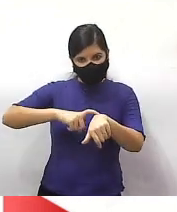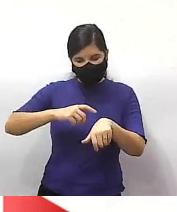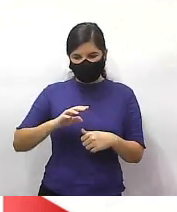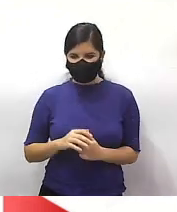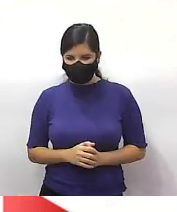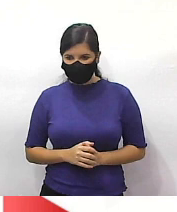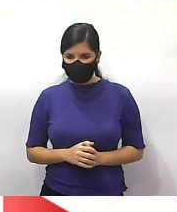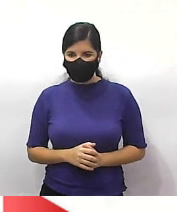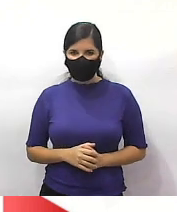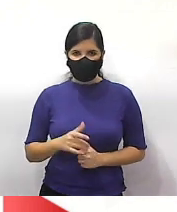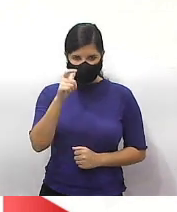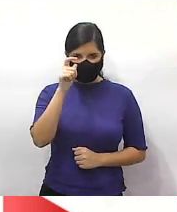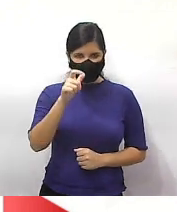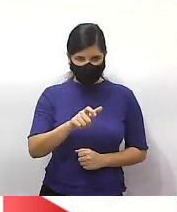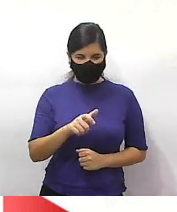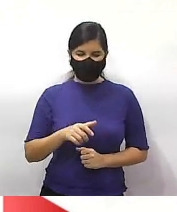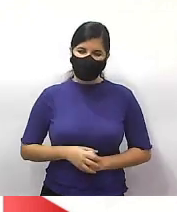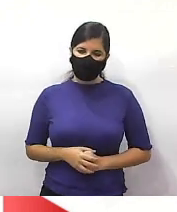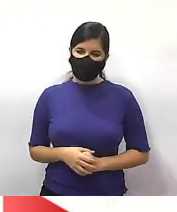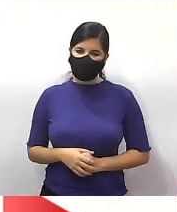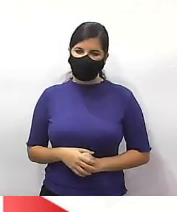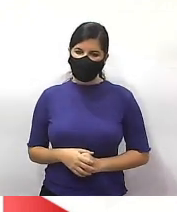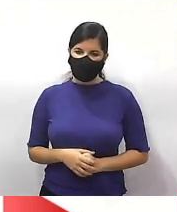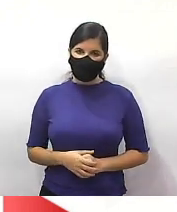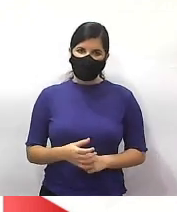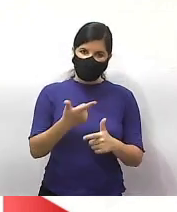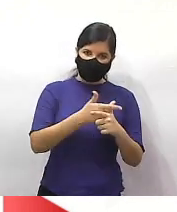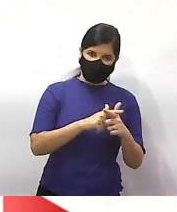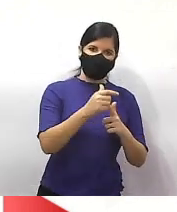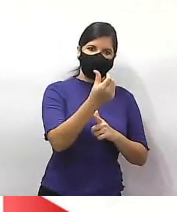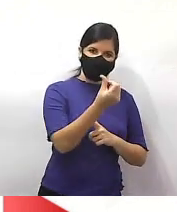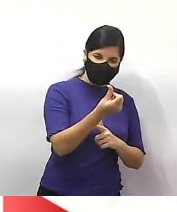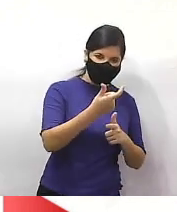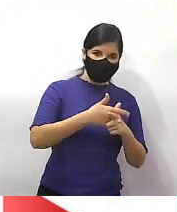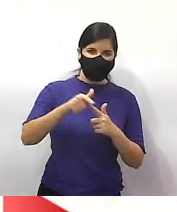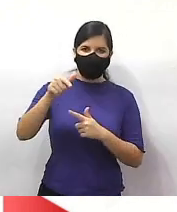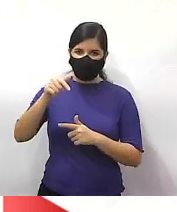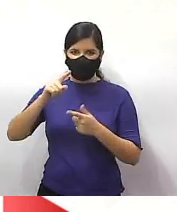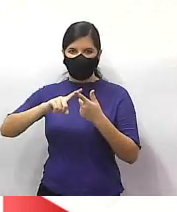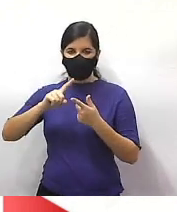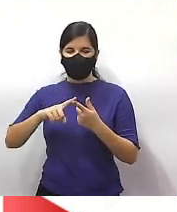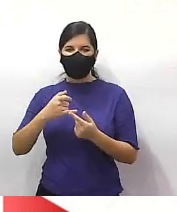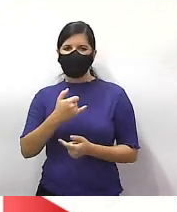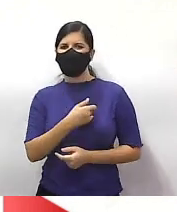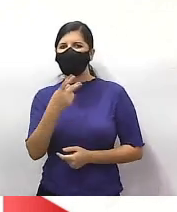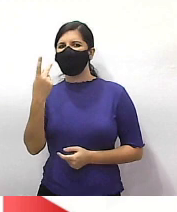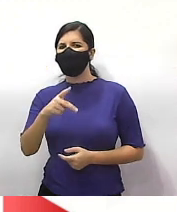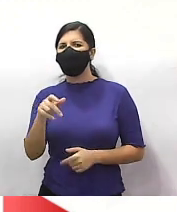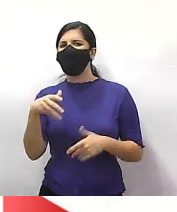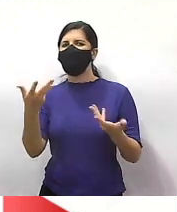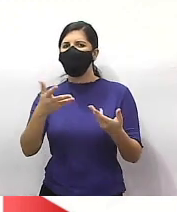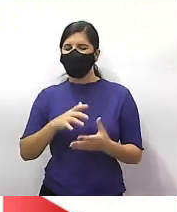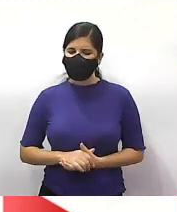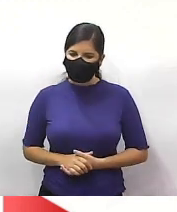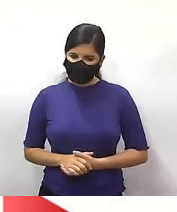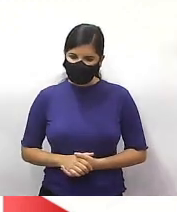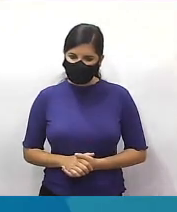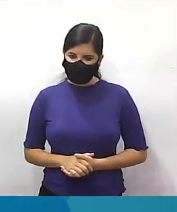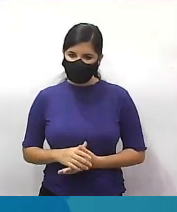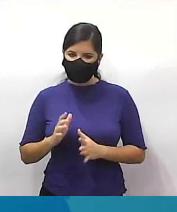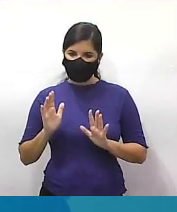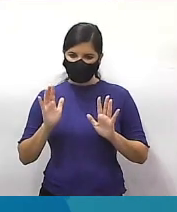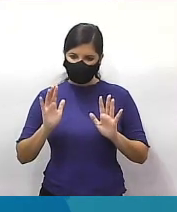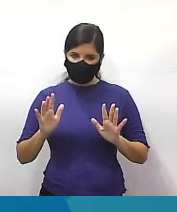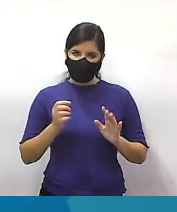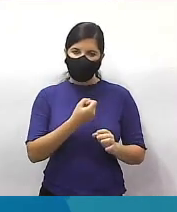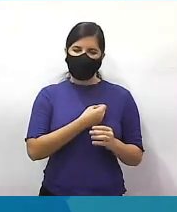que é muito interessante esse. Por 6 e por 7 ao mesmo tempo. Qual é a idade de Alisson? Ora, se o número está